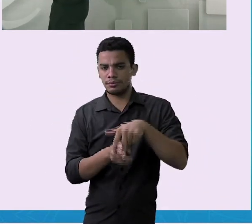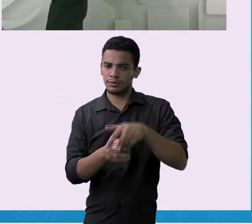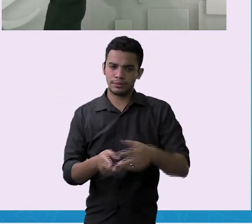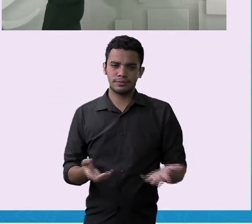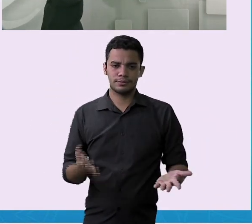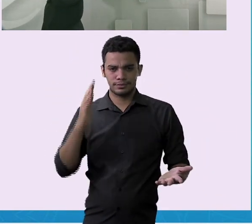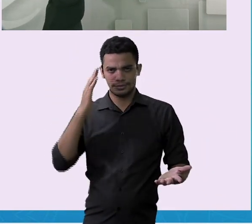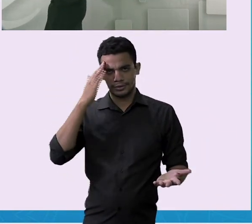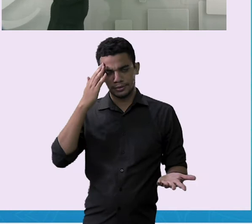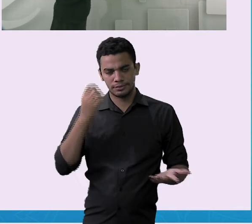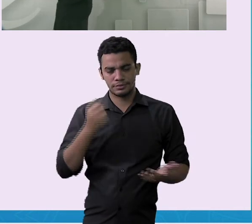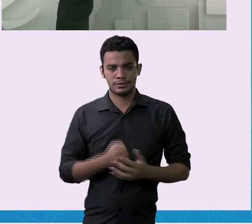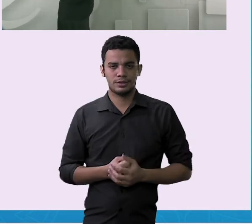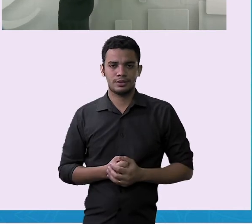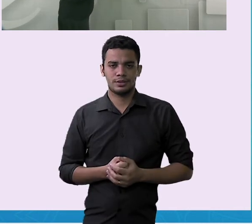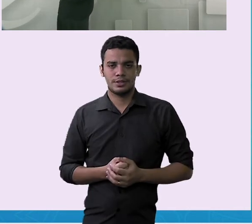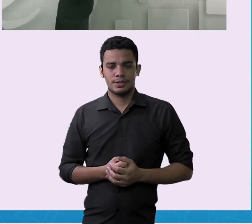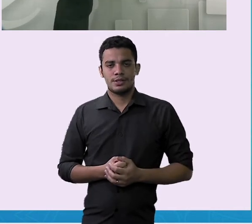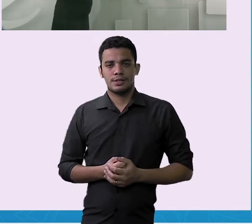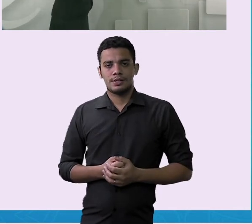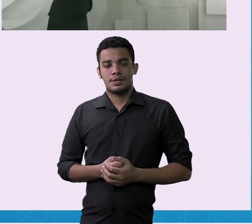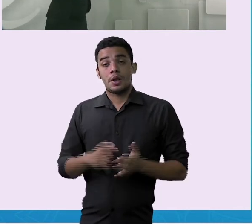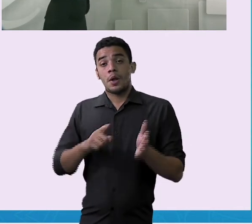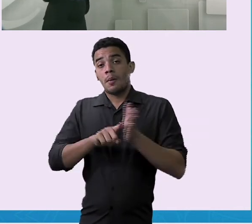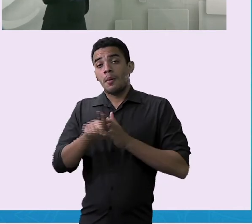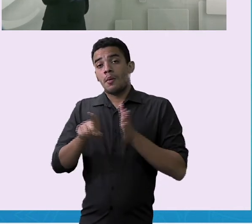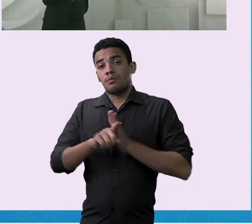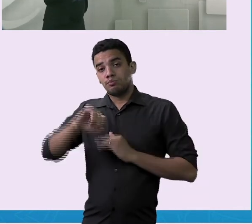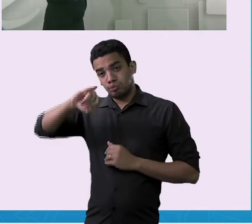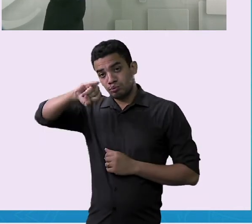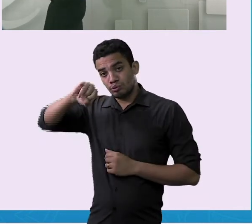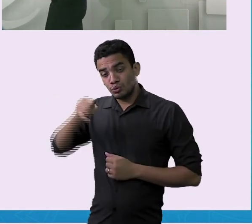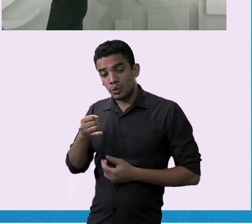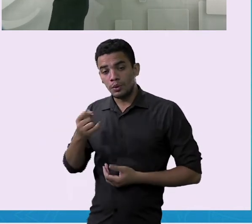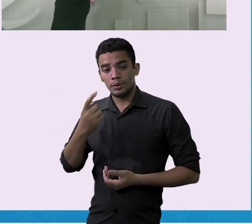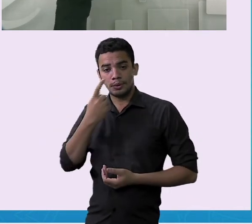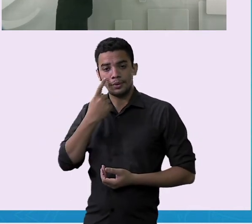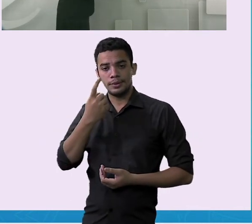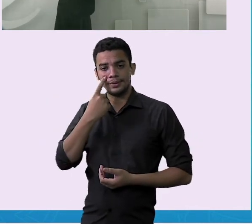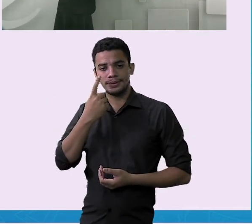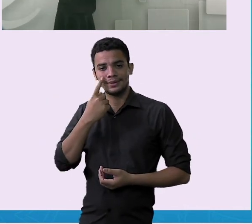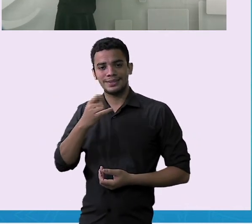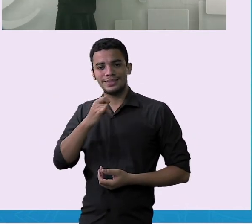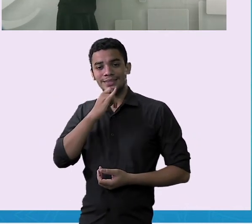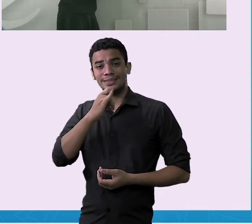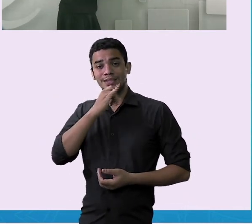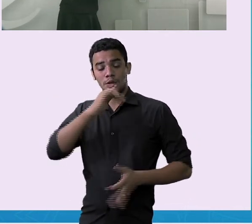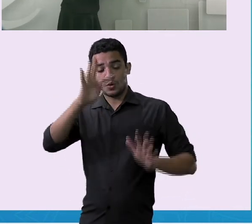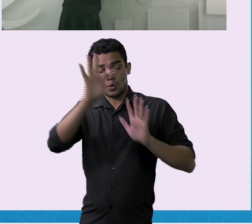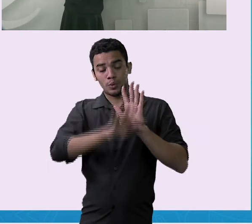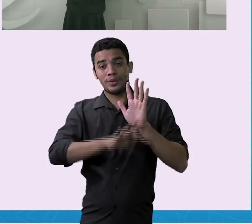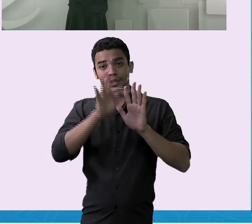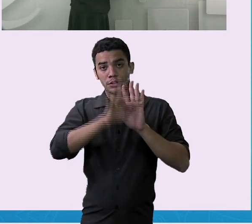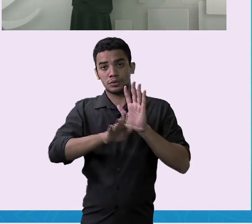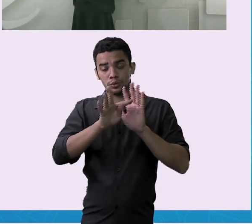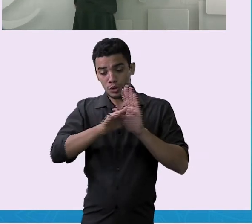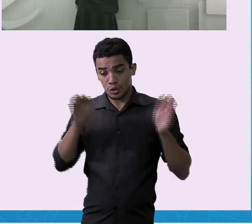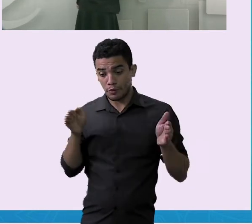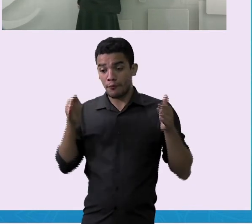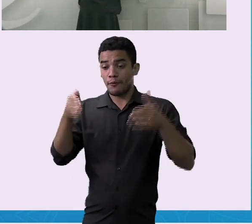J. Preste atenção. Público-alvo do anúncio. Esse texto